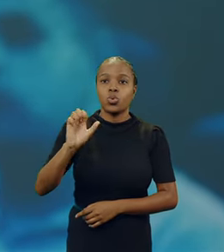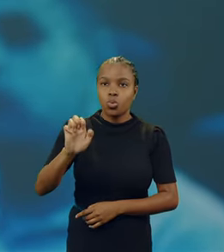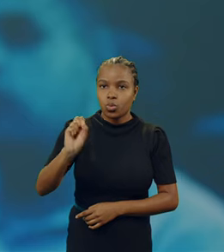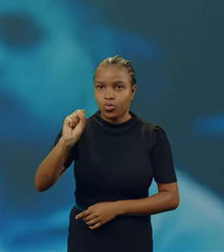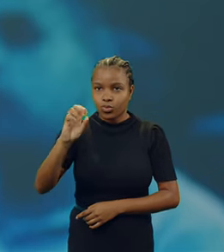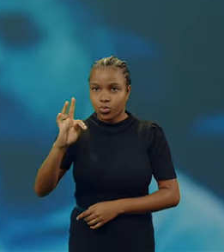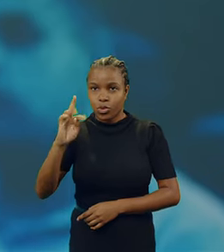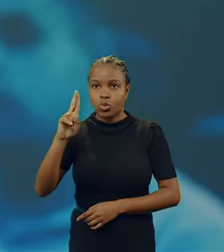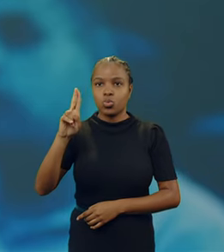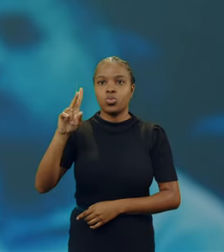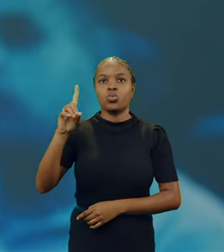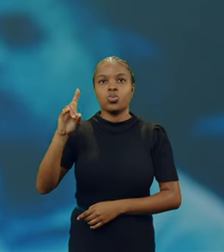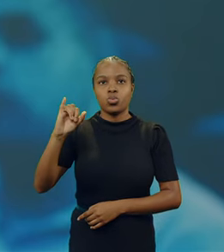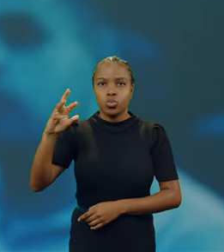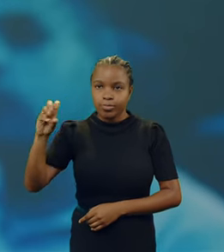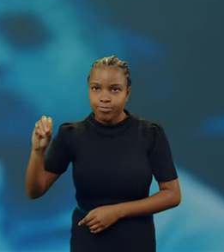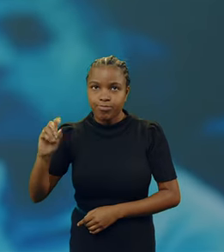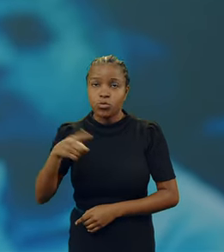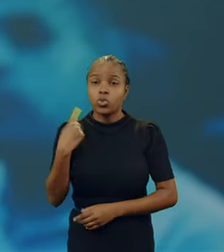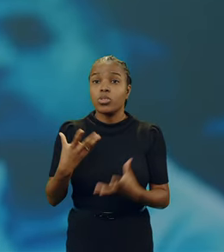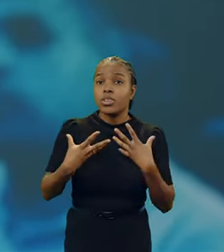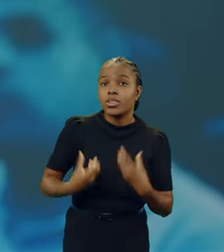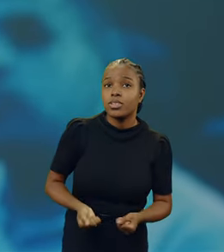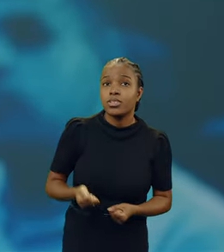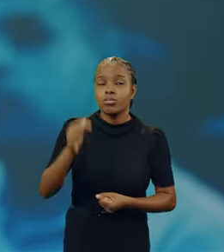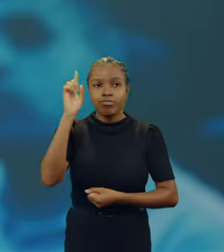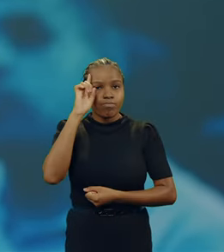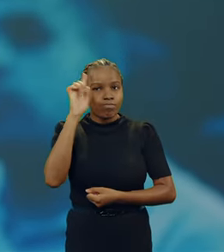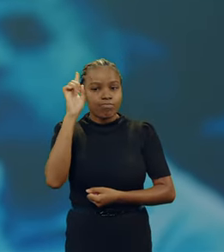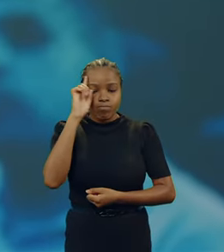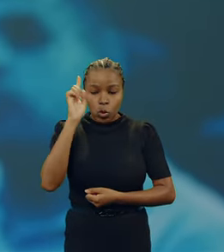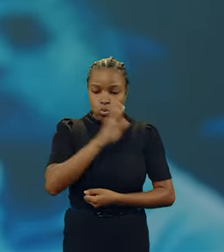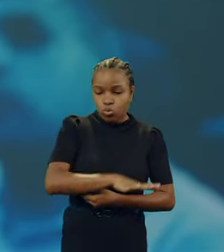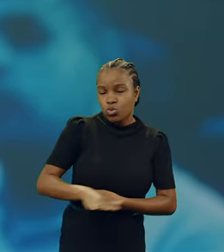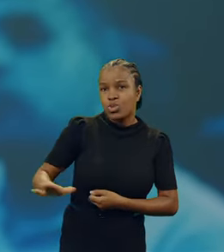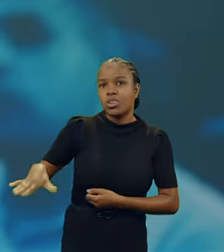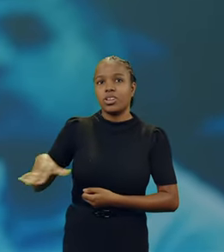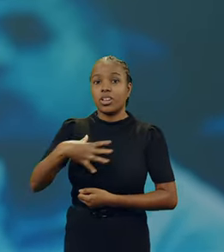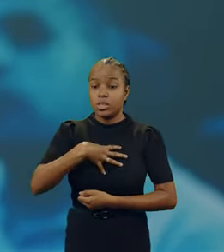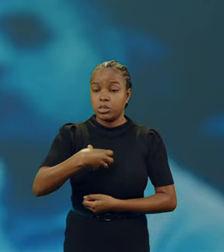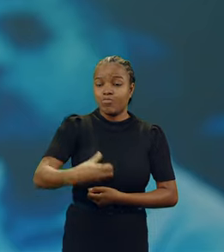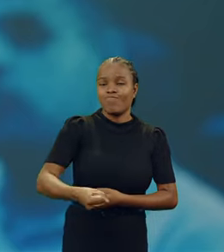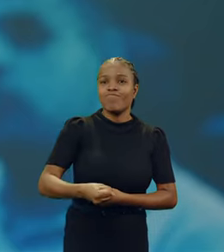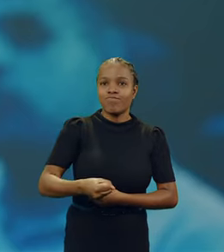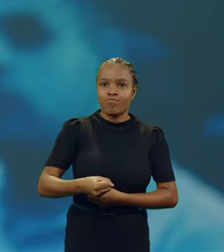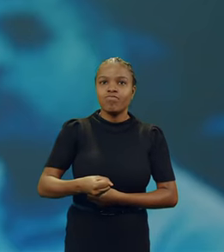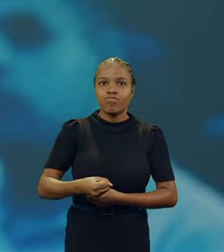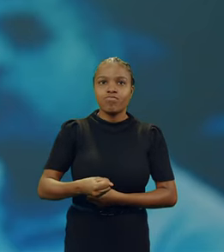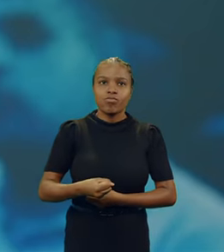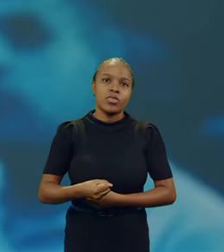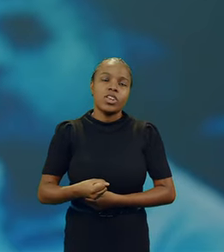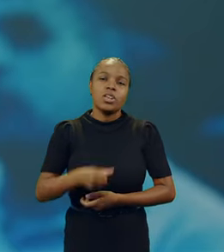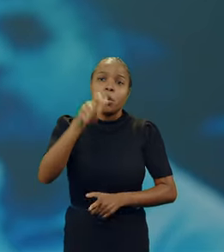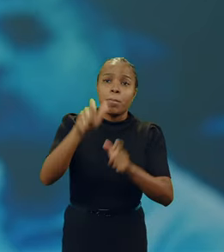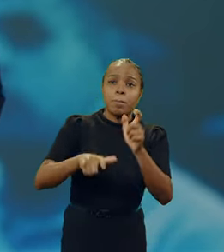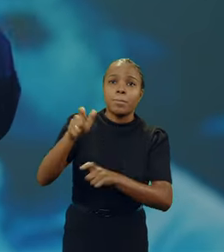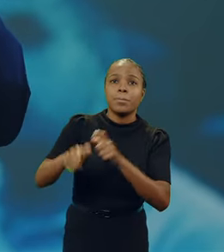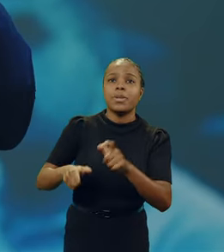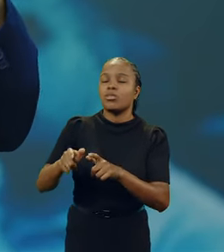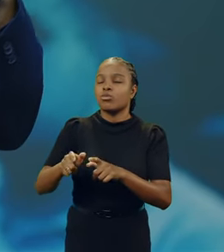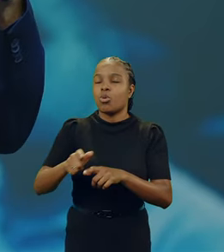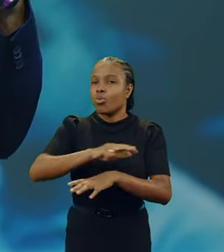recebemos diariamente crianças que estão querendo se matar, vidas que estão cortadas, pessoas que foram acidentadas,